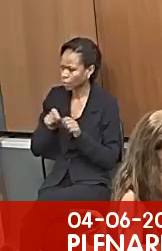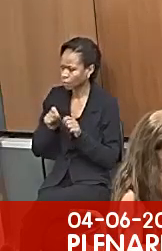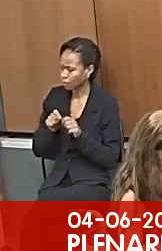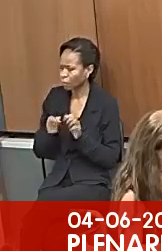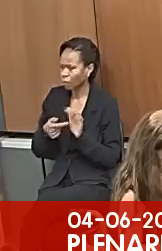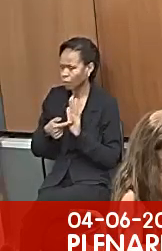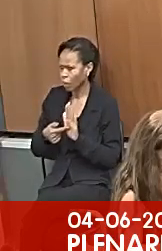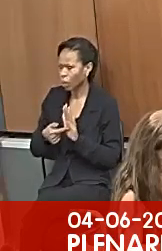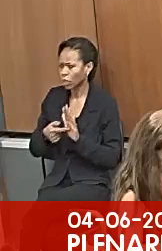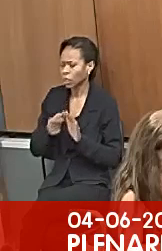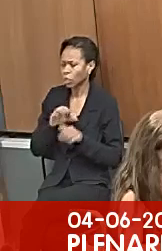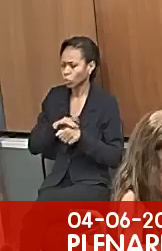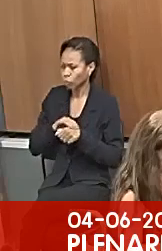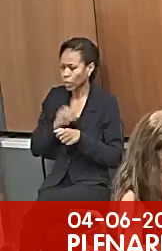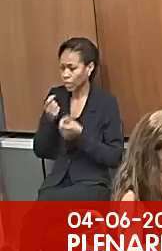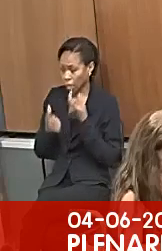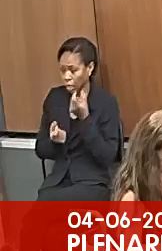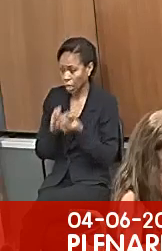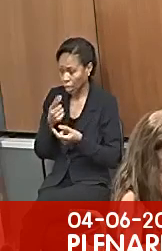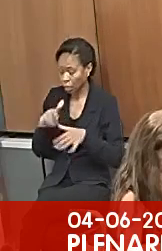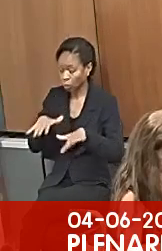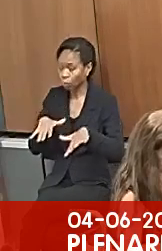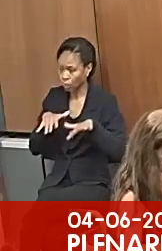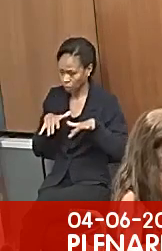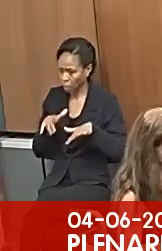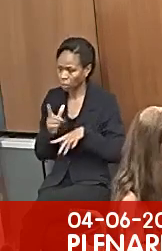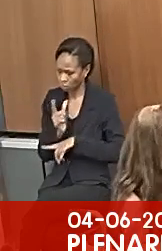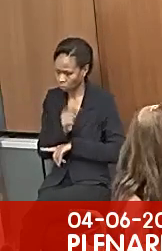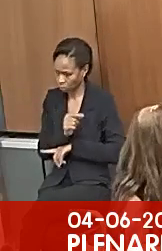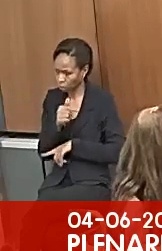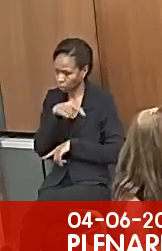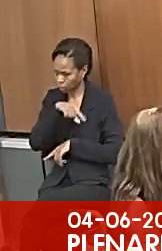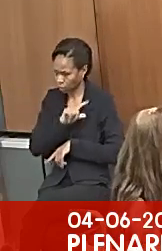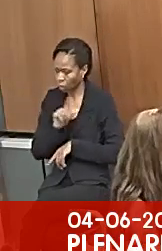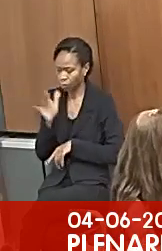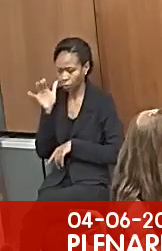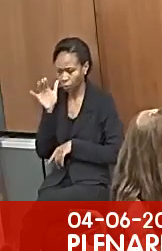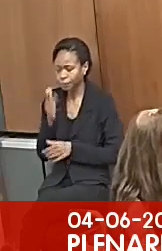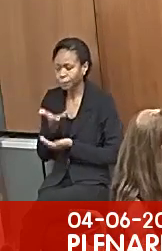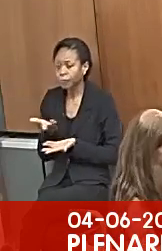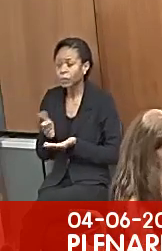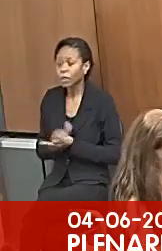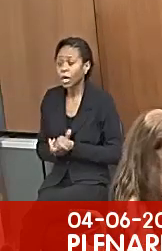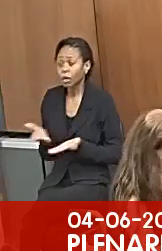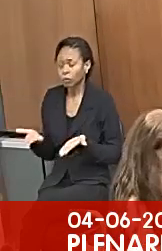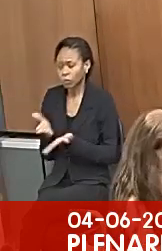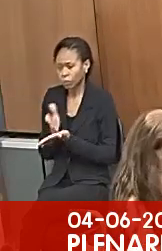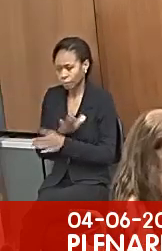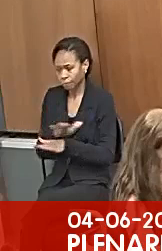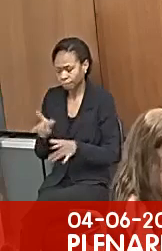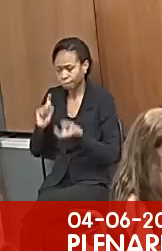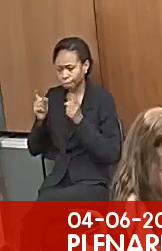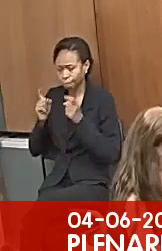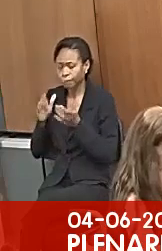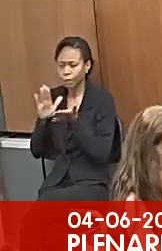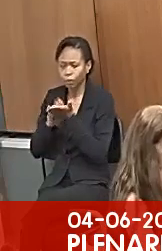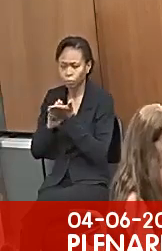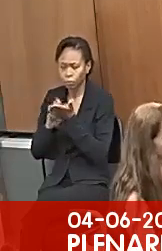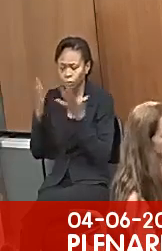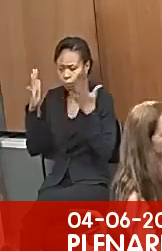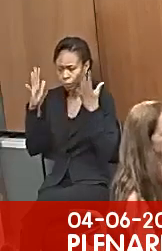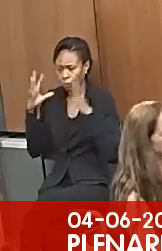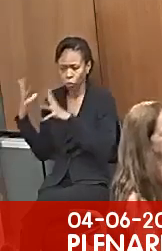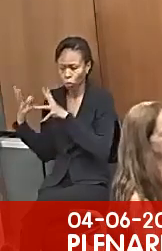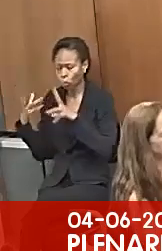plenário, pediu para justificar, por isso que ele se retirou, porque está tendo o plenário. E declaro encerrada essa reunião, uma salva de palmas